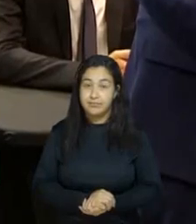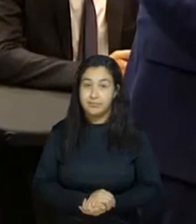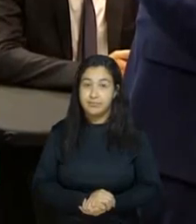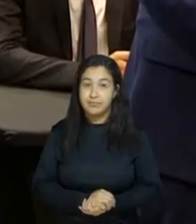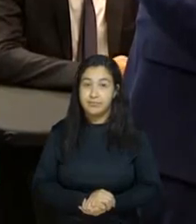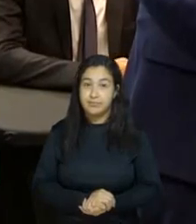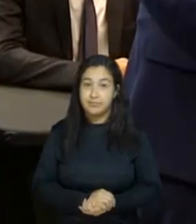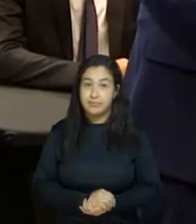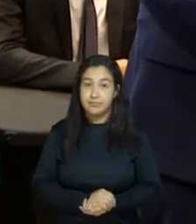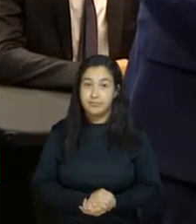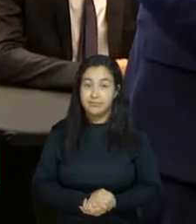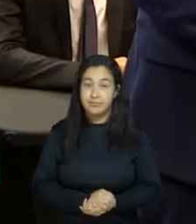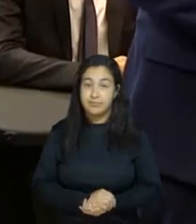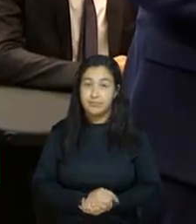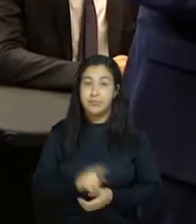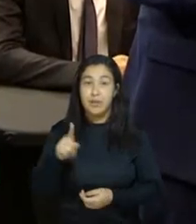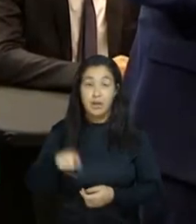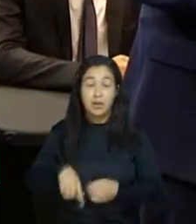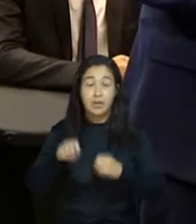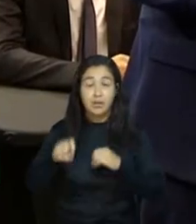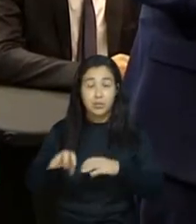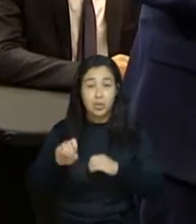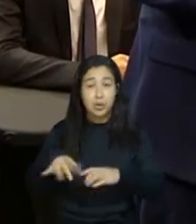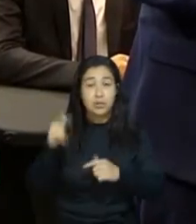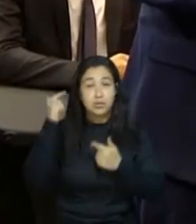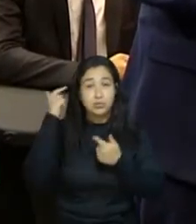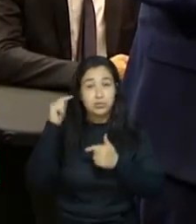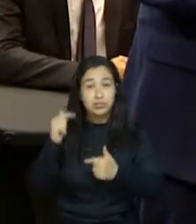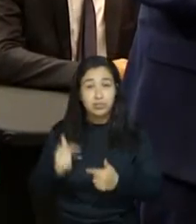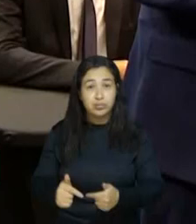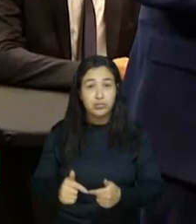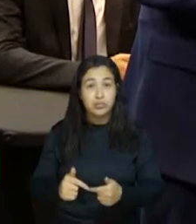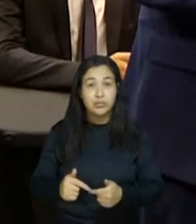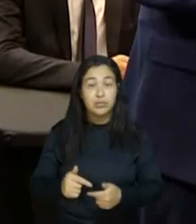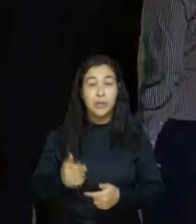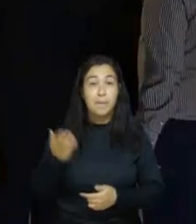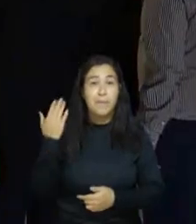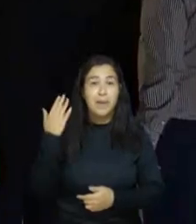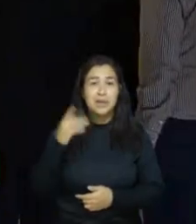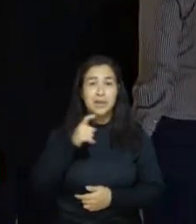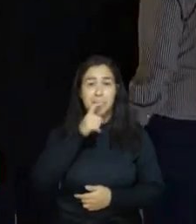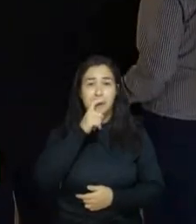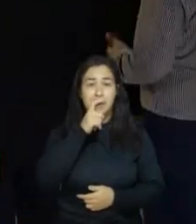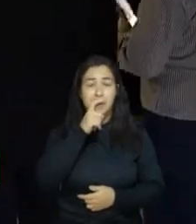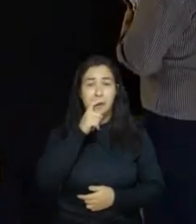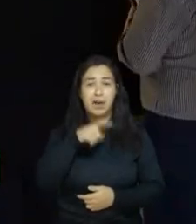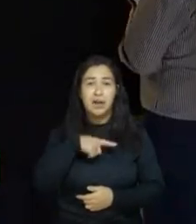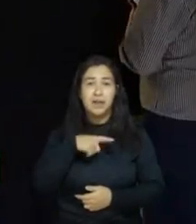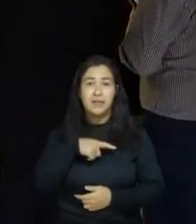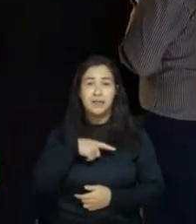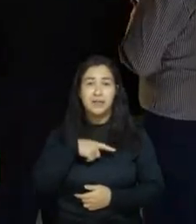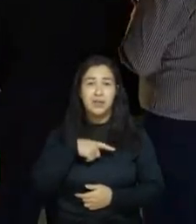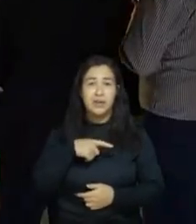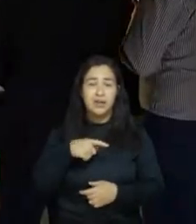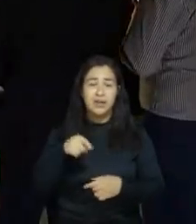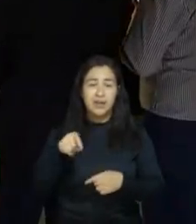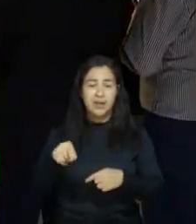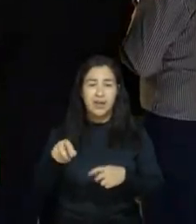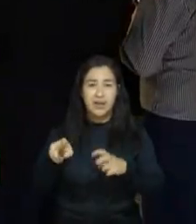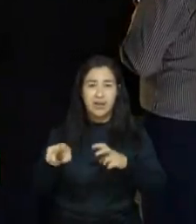é um modelo de educação tradicional, daquela que o pai traz a verdura para ajudar na escola, a